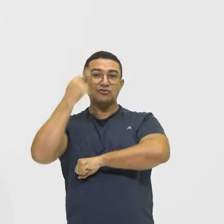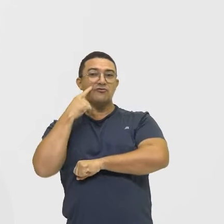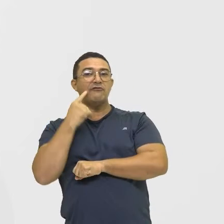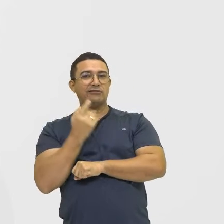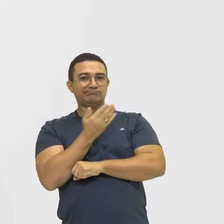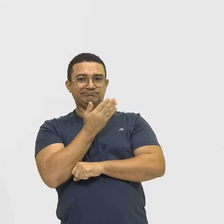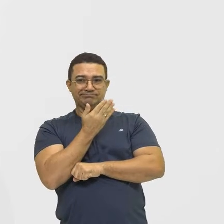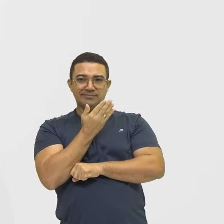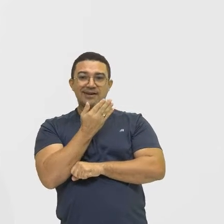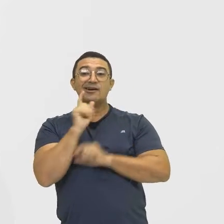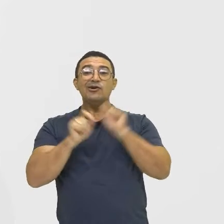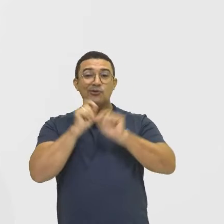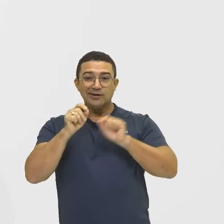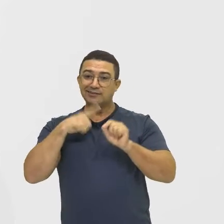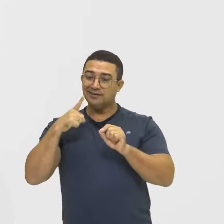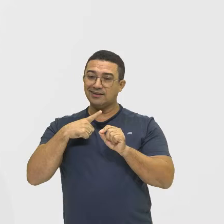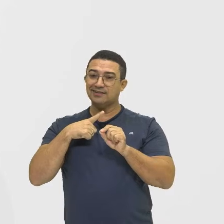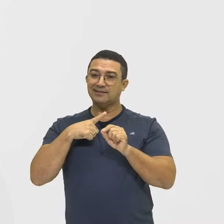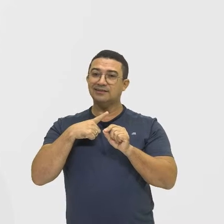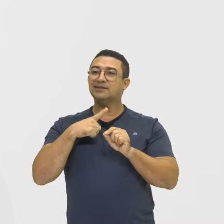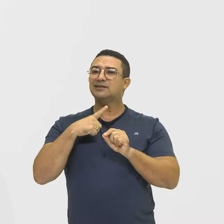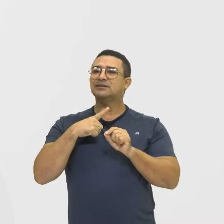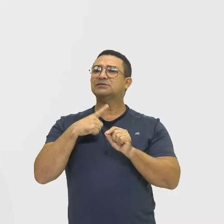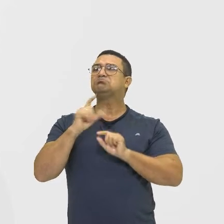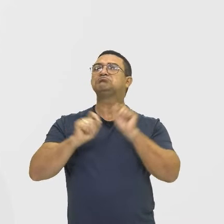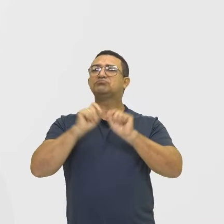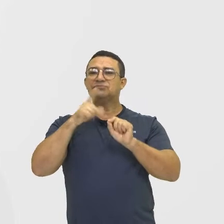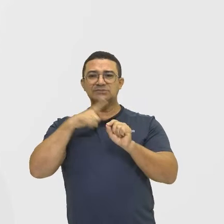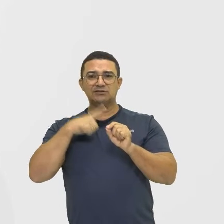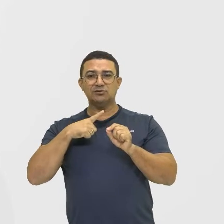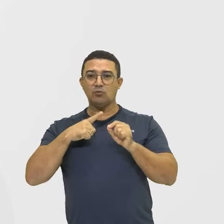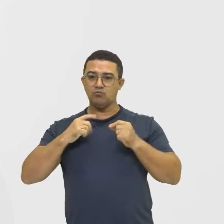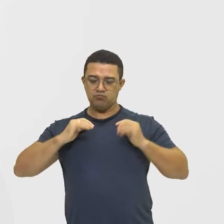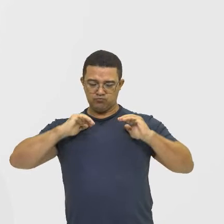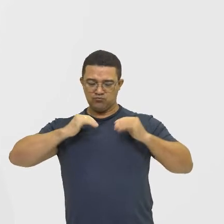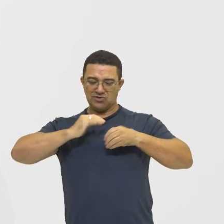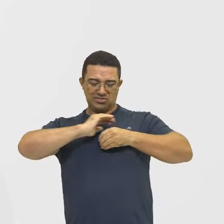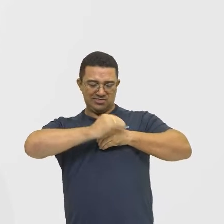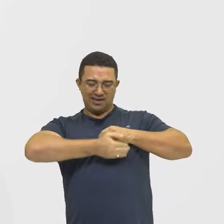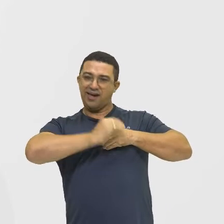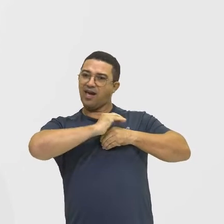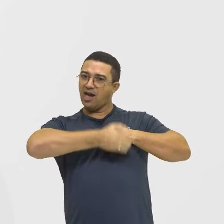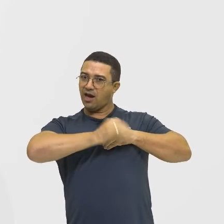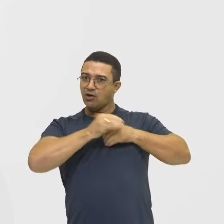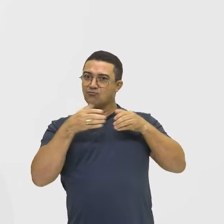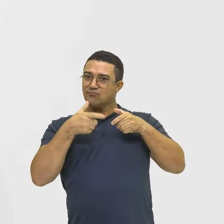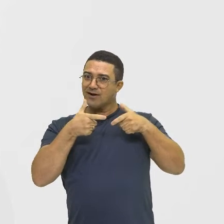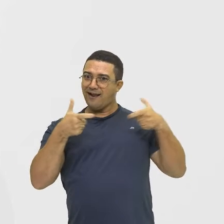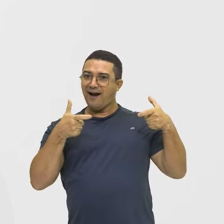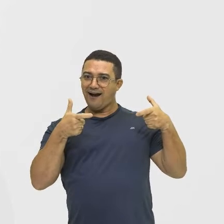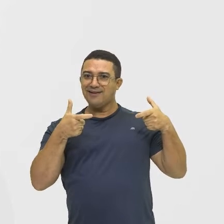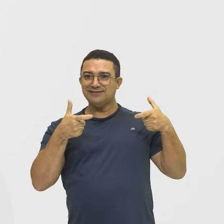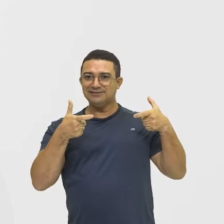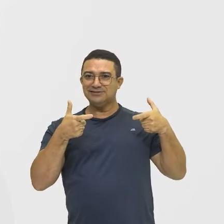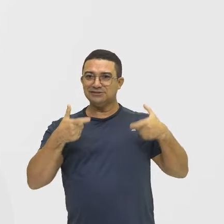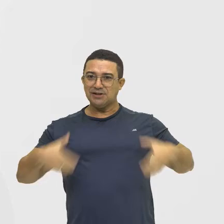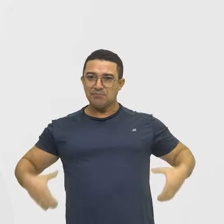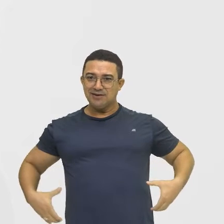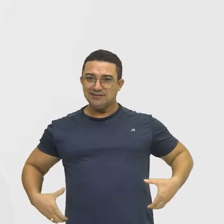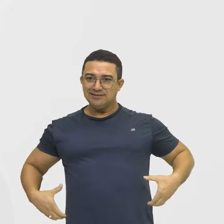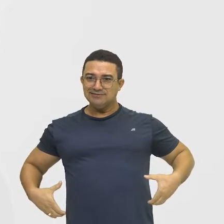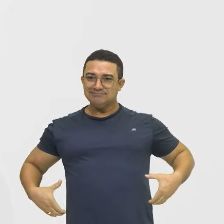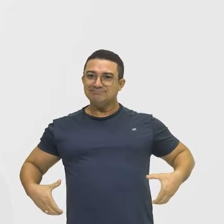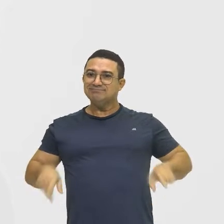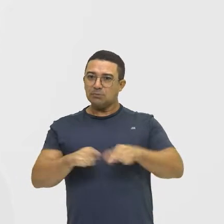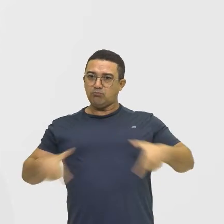Vênus de Lindolfo, tá? Então o que ela traz? Ela traz os seios muito fartos e as ancas, que são os quadris,